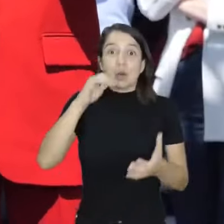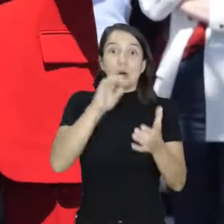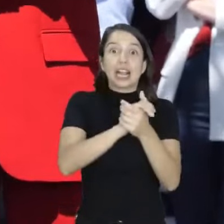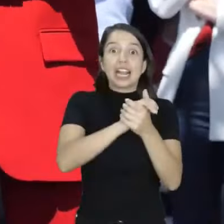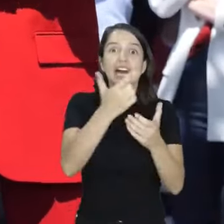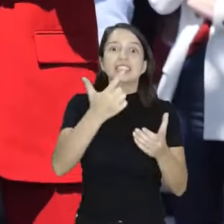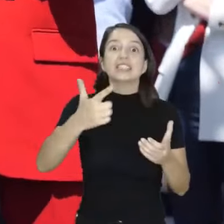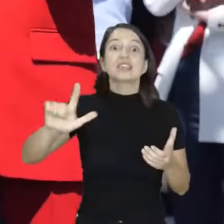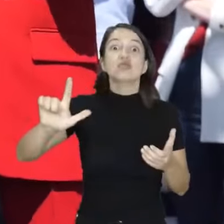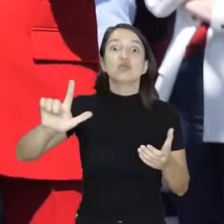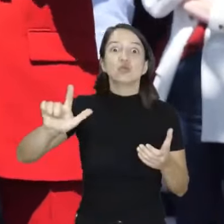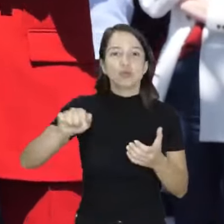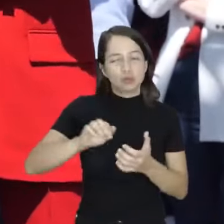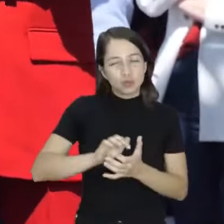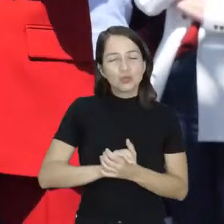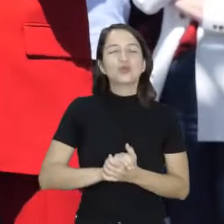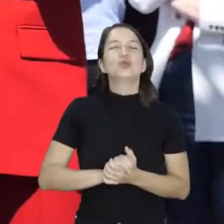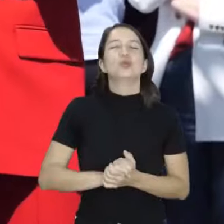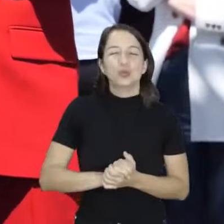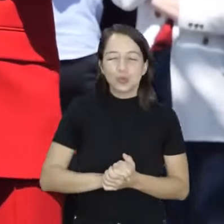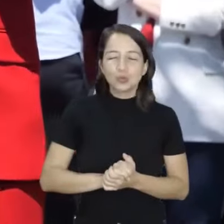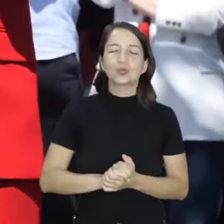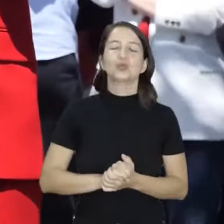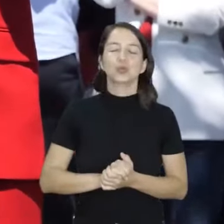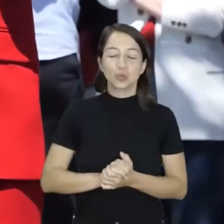Eu poderia só ter ficado com a Janja.